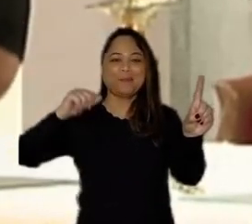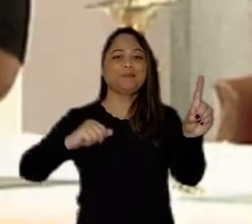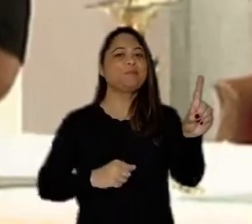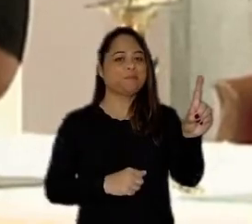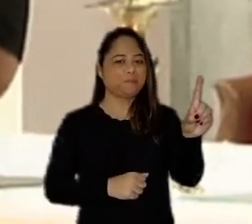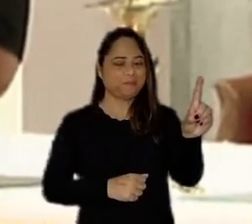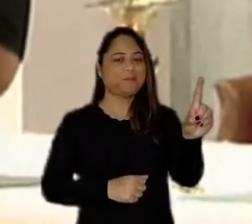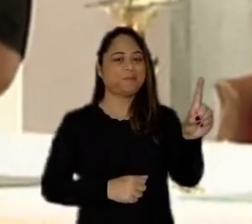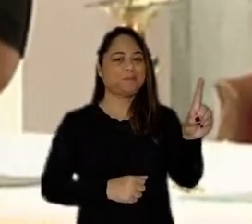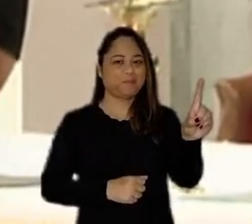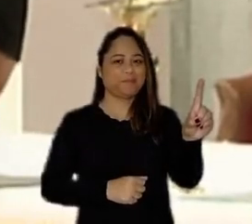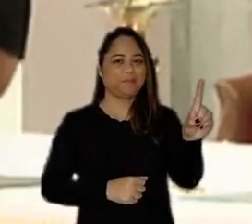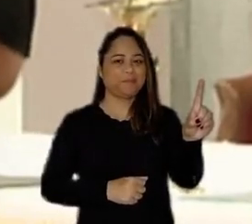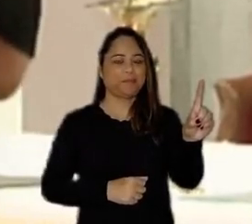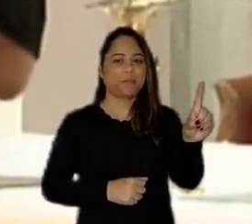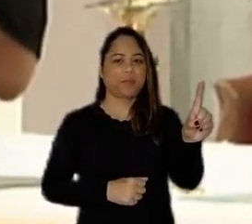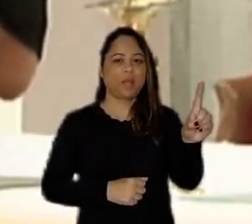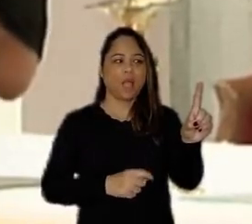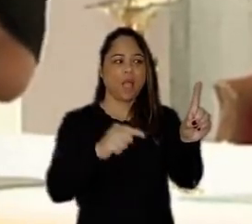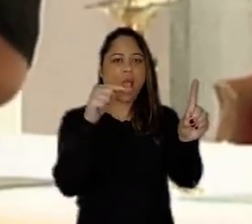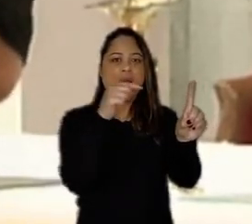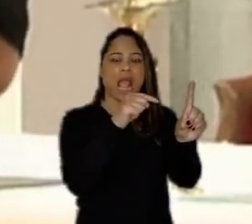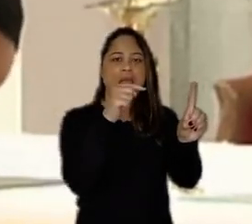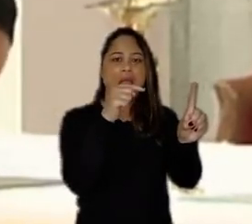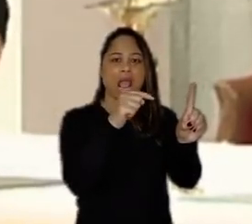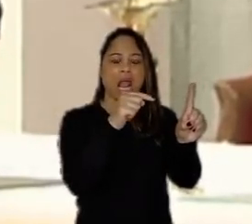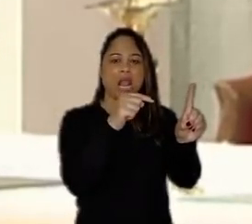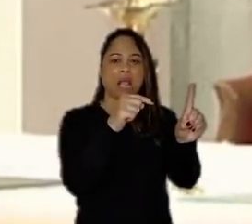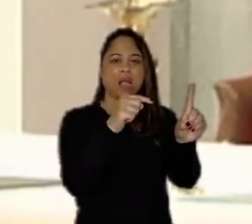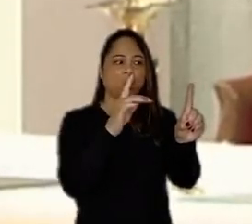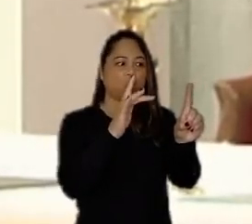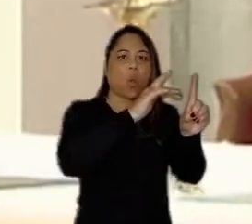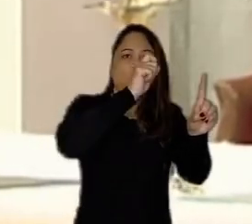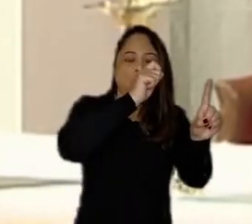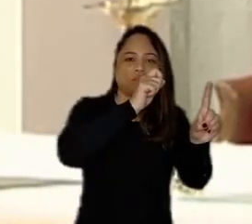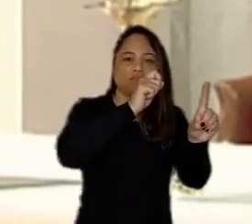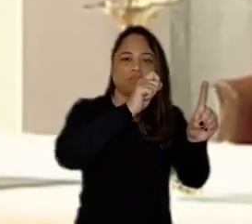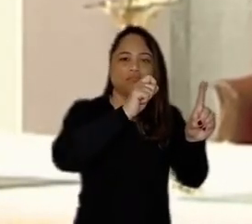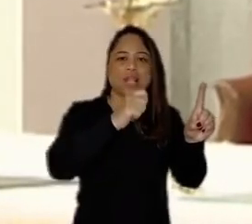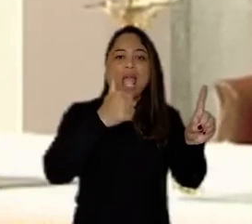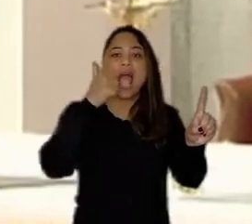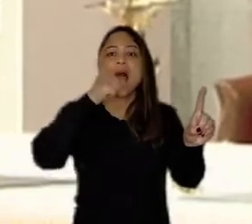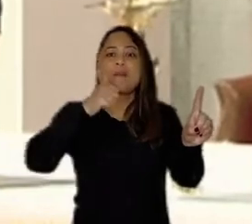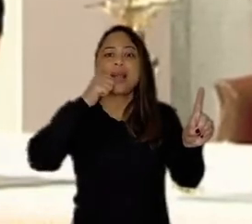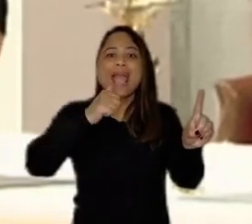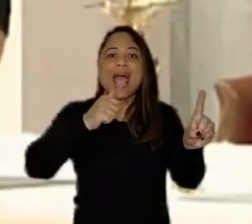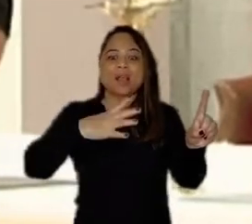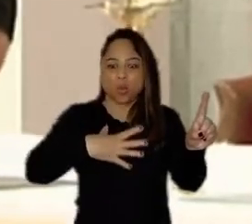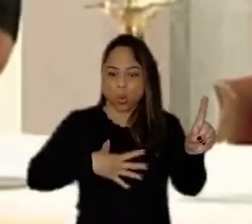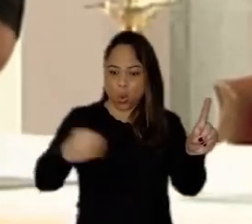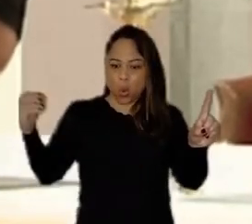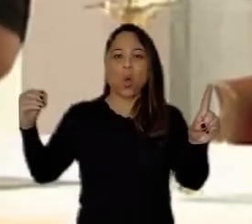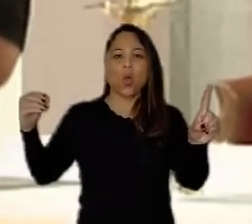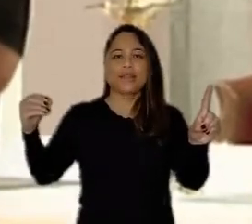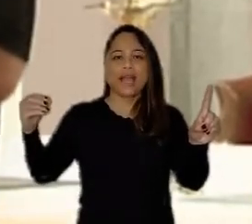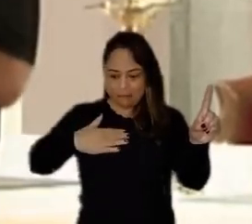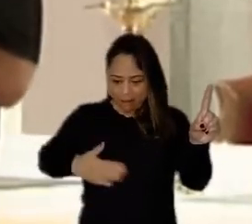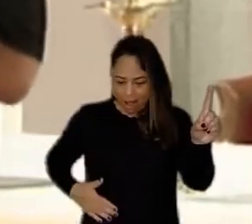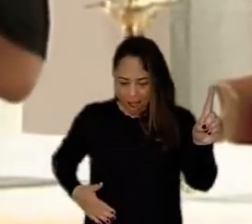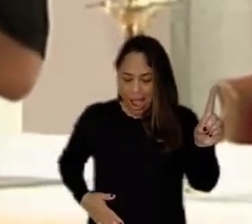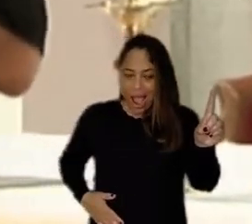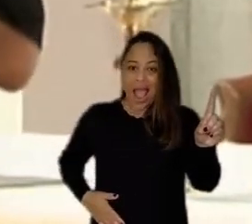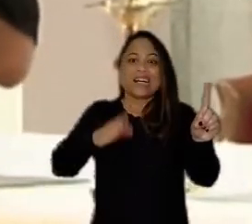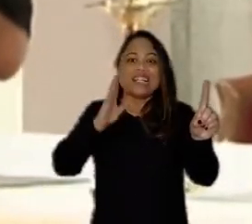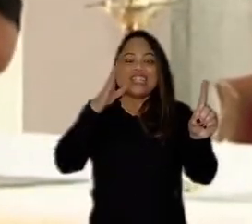curada. No mesmo instante, a hemorragia estancou e sentiu no corpo que estava